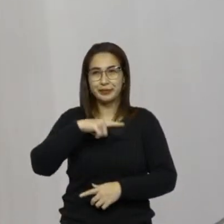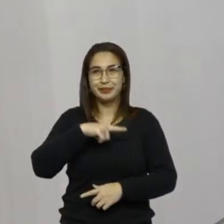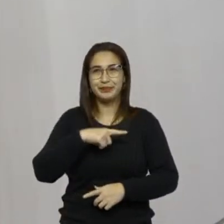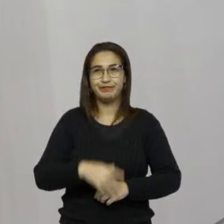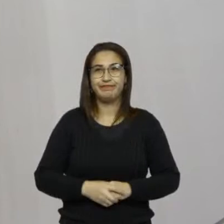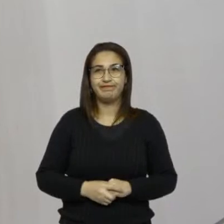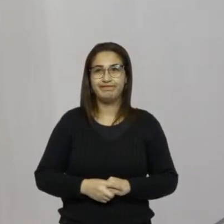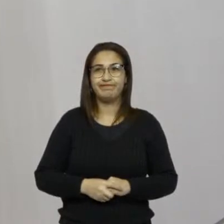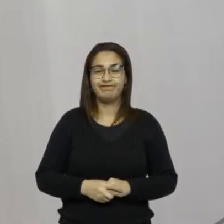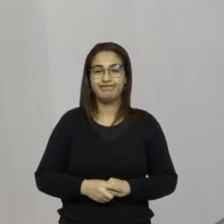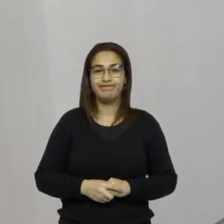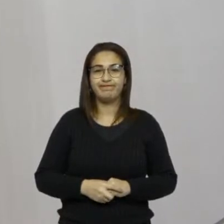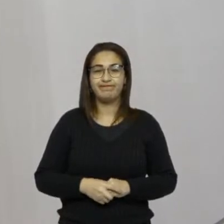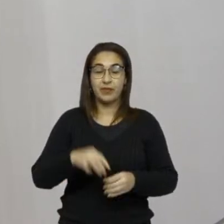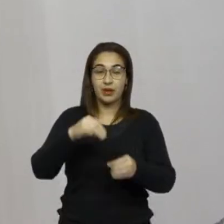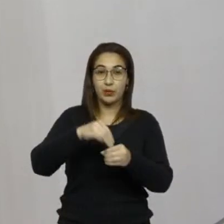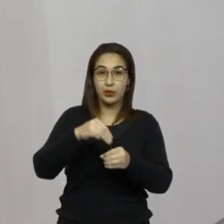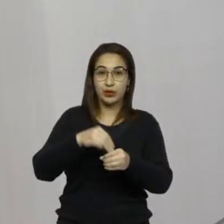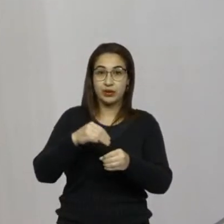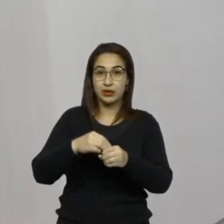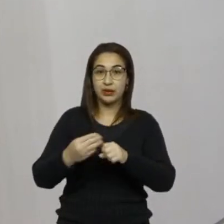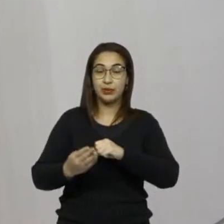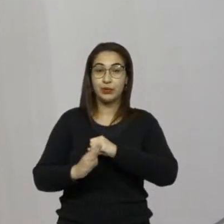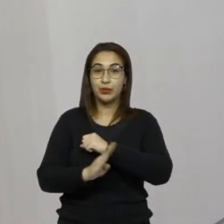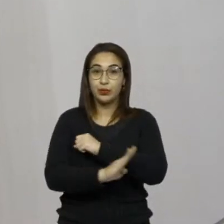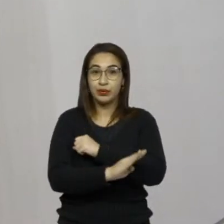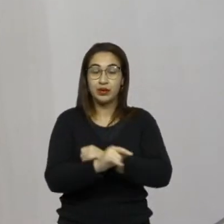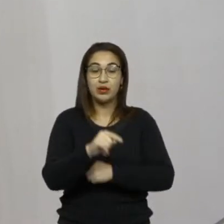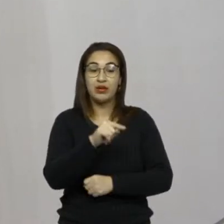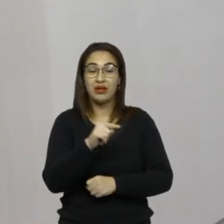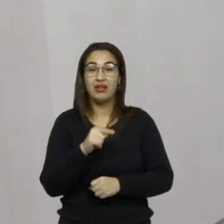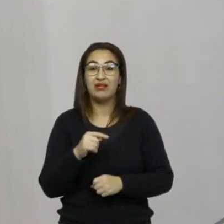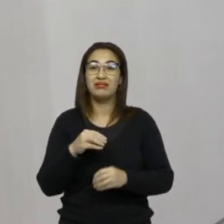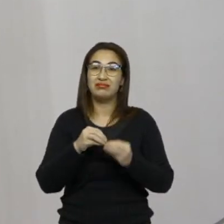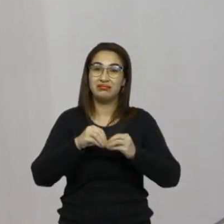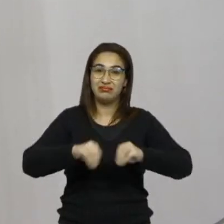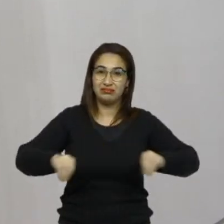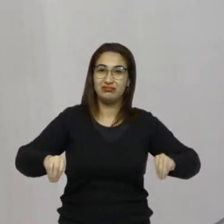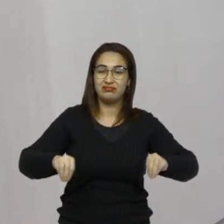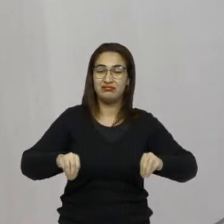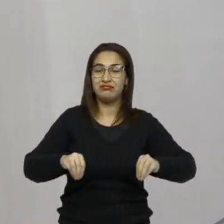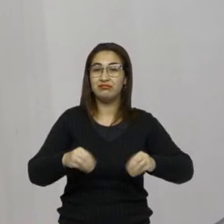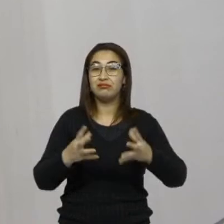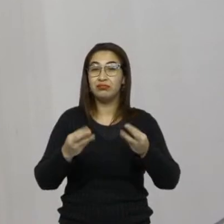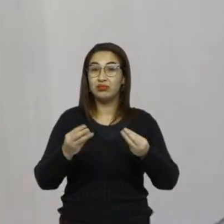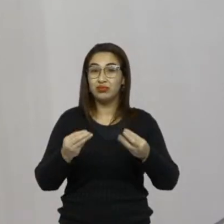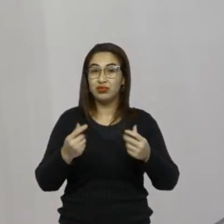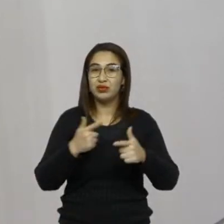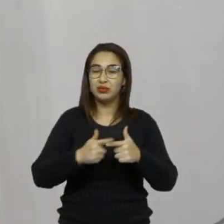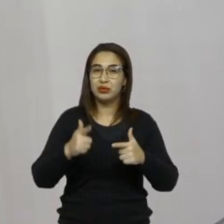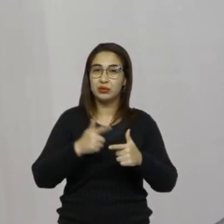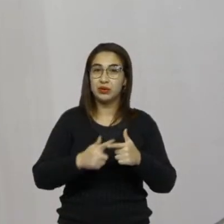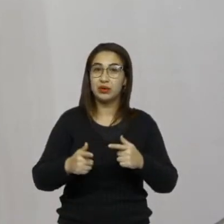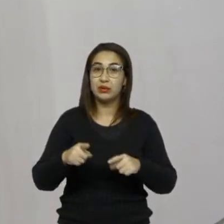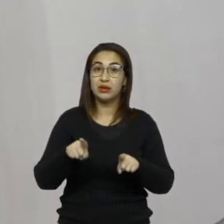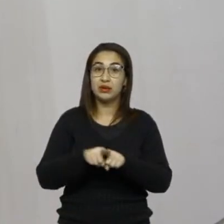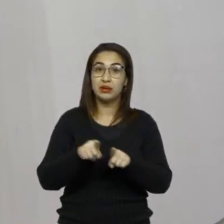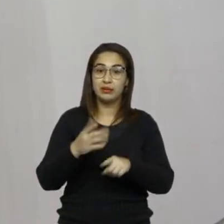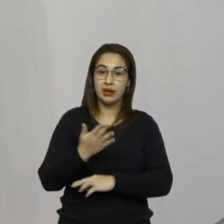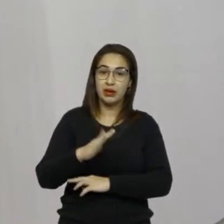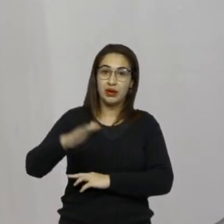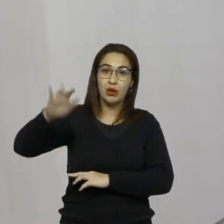cidade de Tubarão, que foi a mais afetada, e nós, no Alto Vale, acabamos pagando um